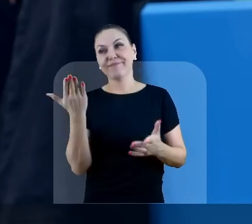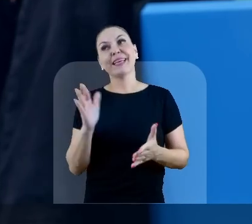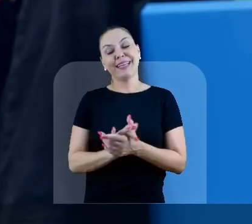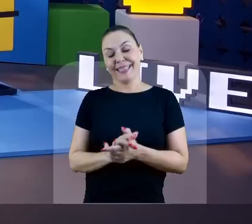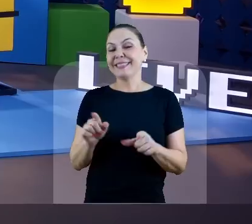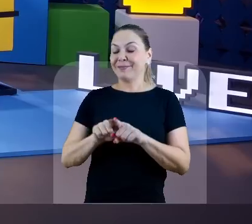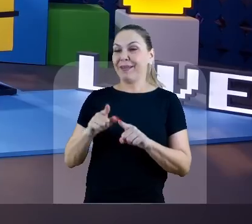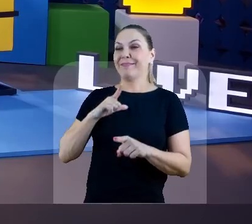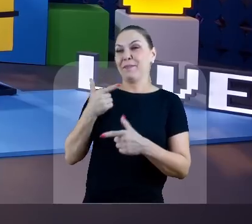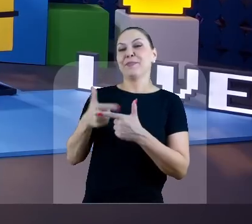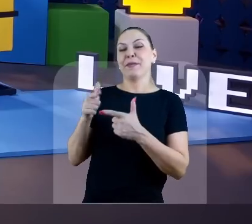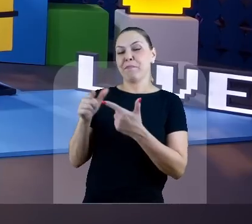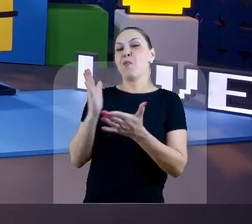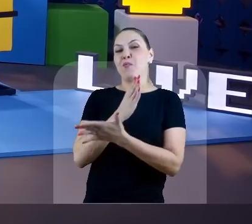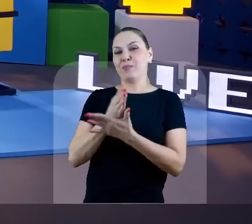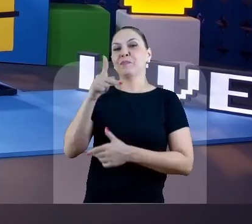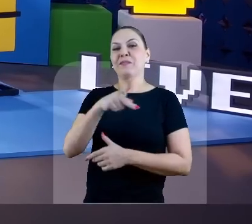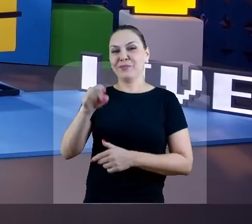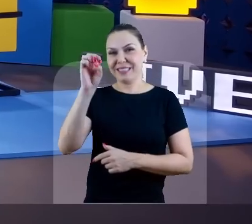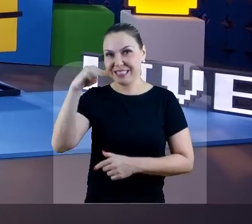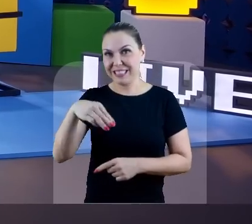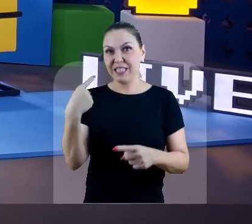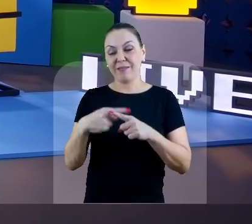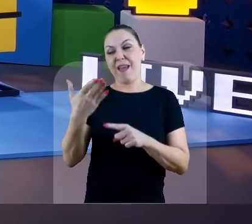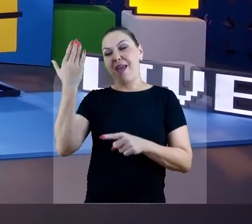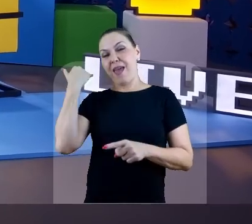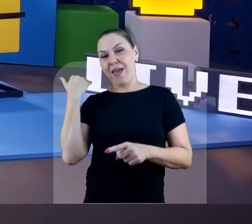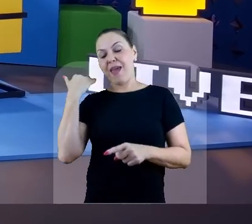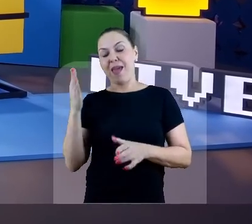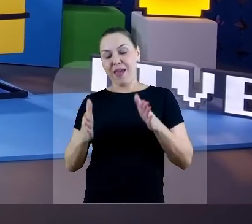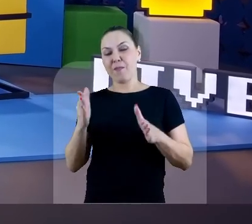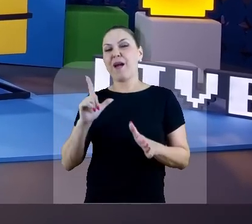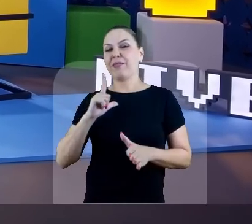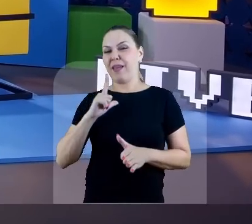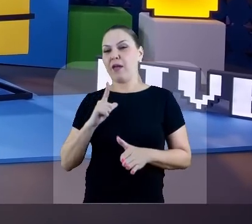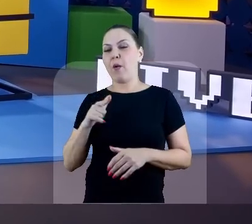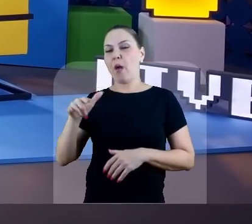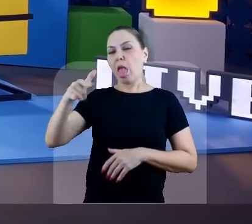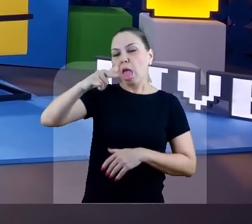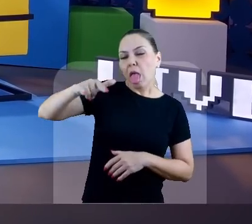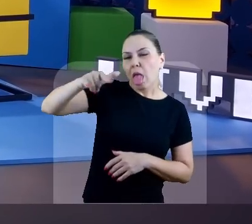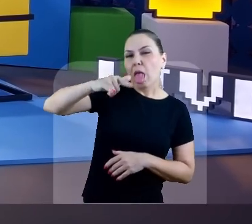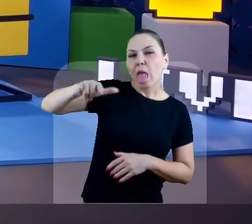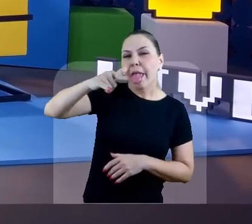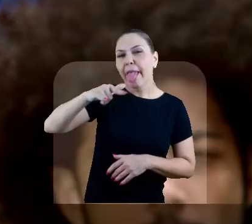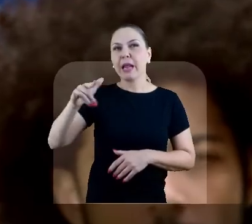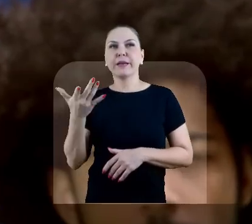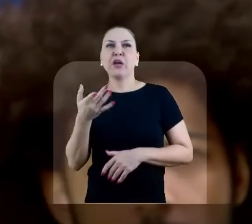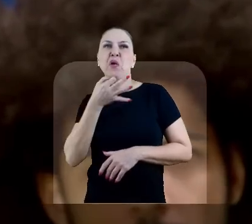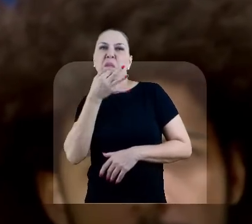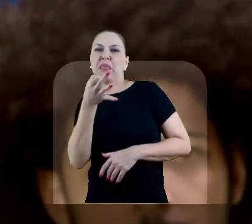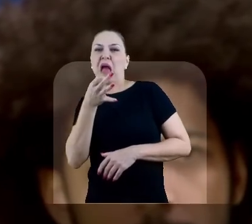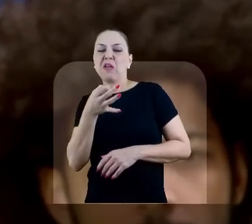professores, que é uma pauta que a gente até conversou um pouco antes. E desde essa época já, eu tinha professores que manipulavam a gente ali. Sempre